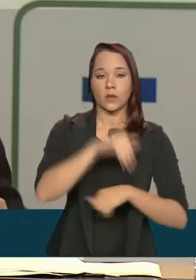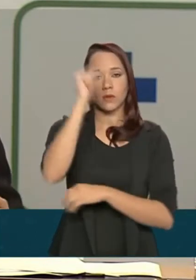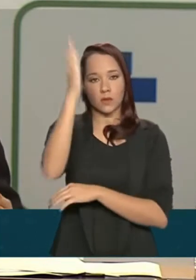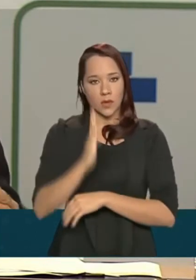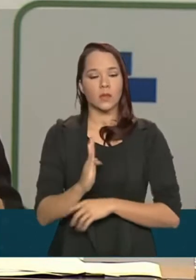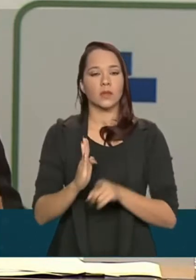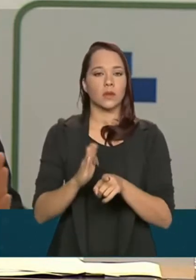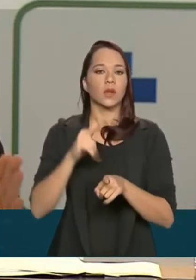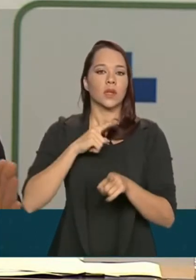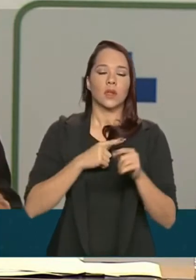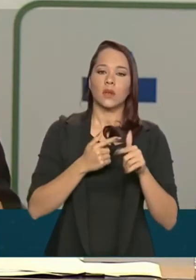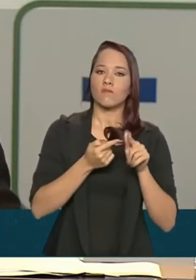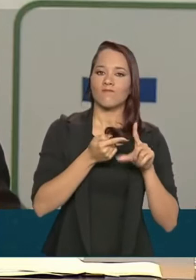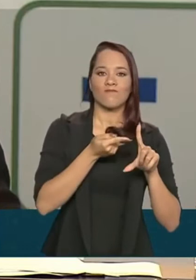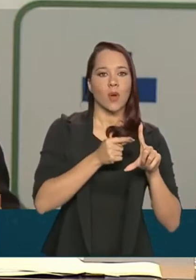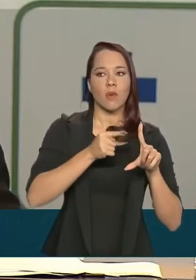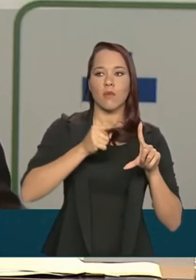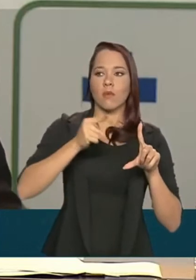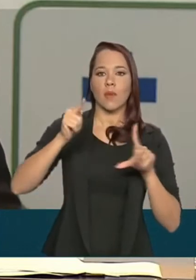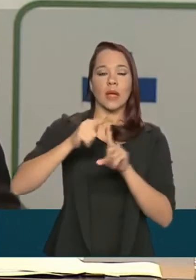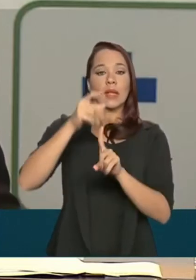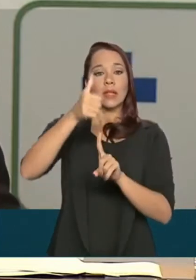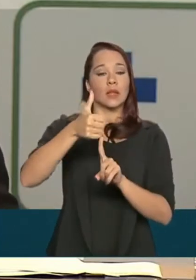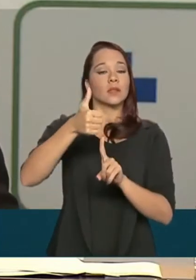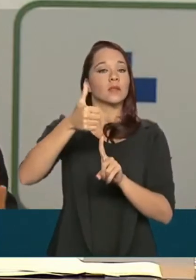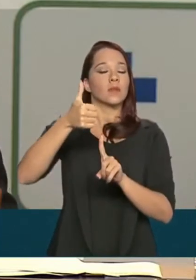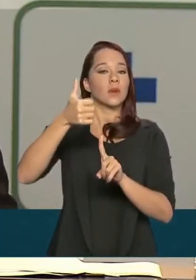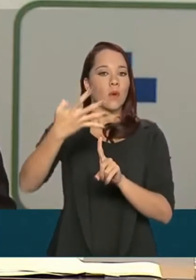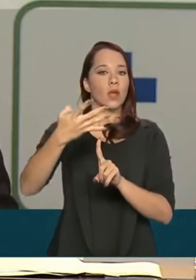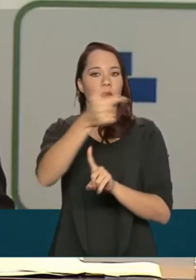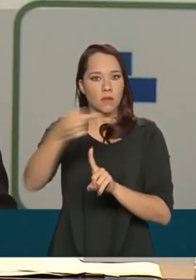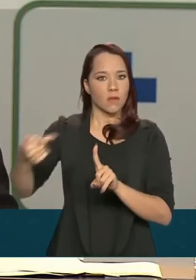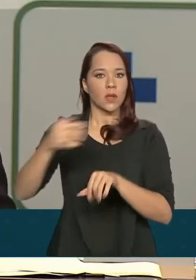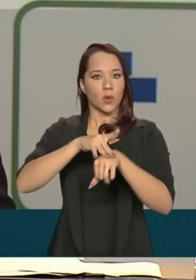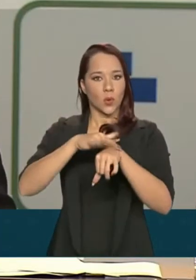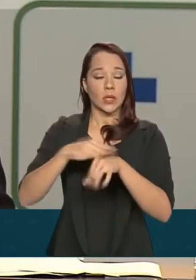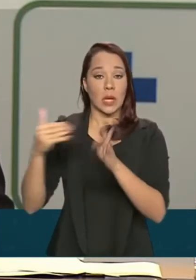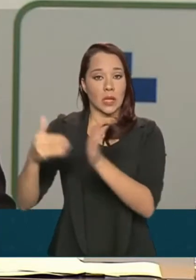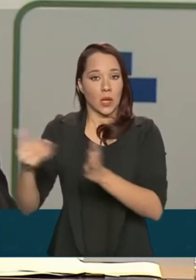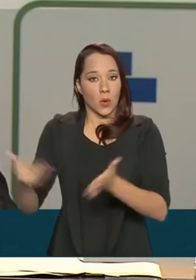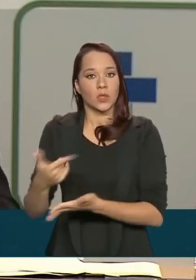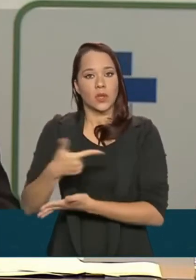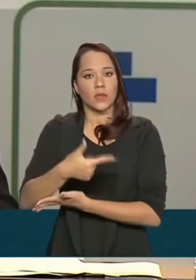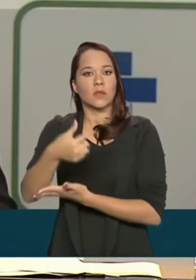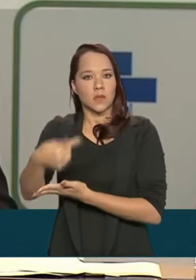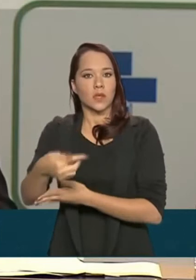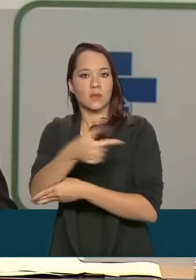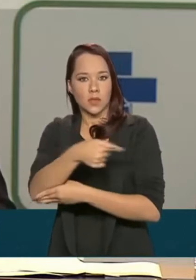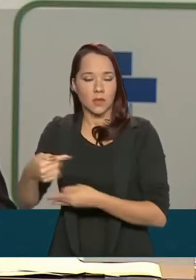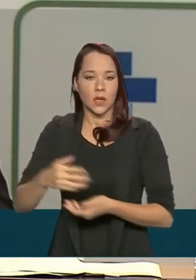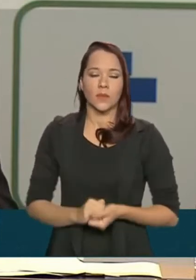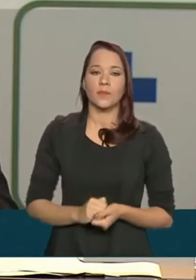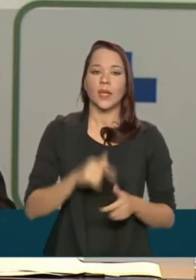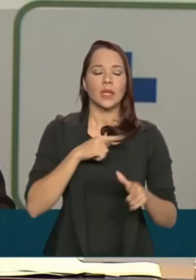Brasil veio num crescente a partir da 14ª semana epidemiológica até a atual, a 27ª, tendo uma